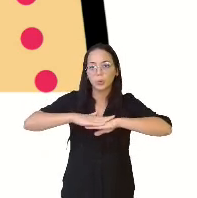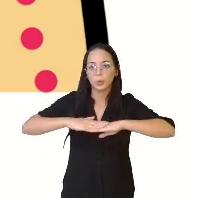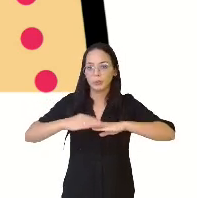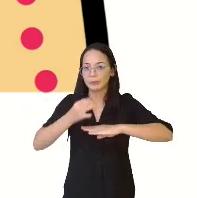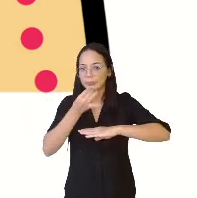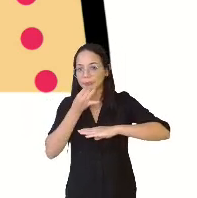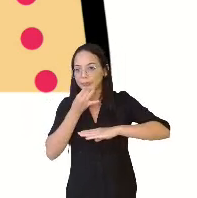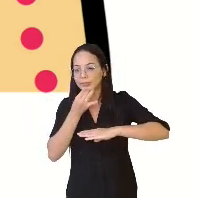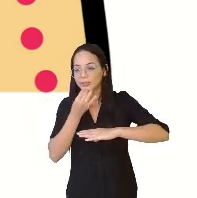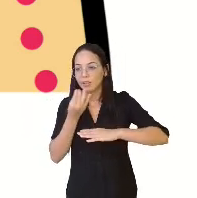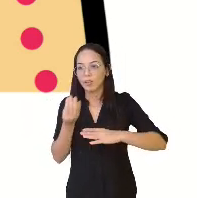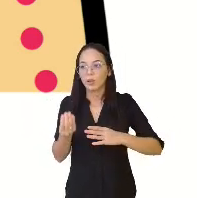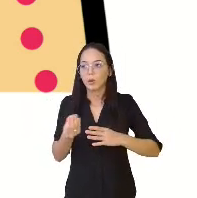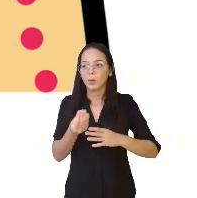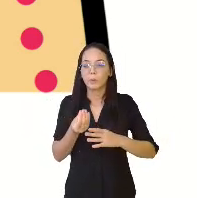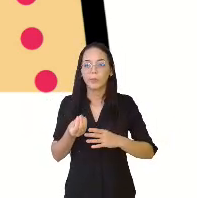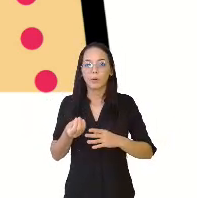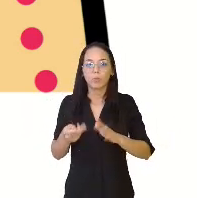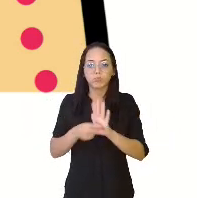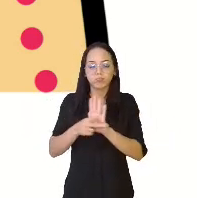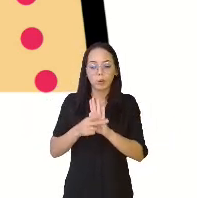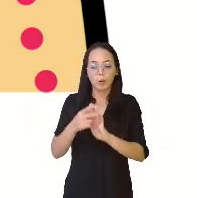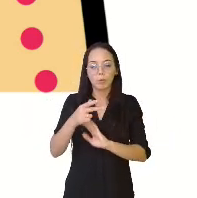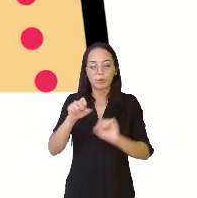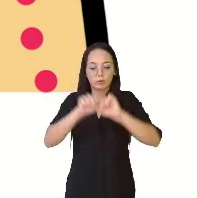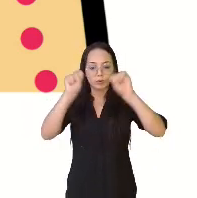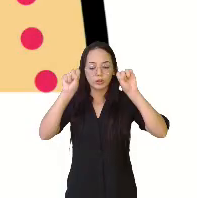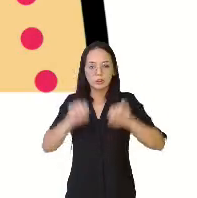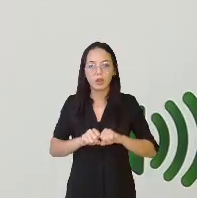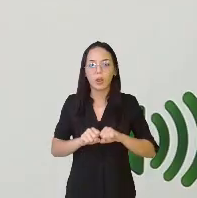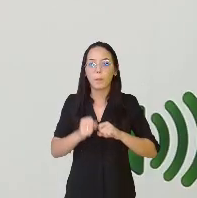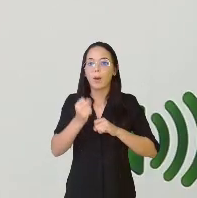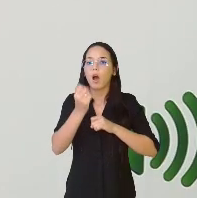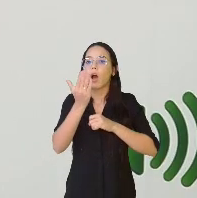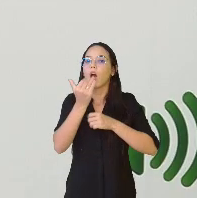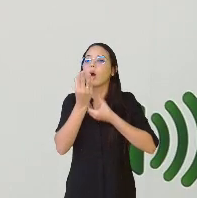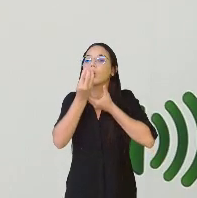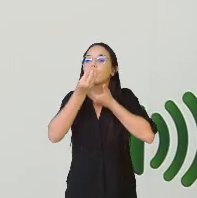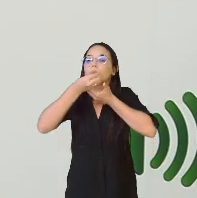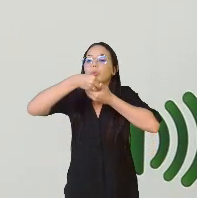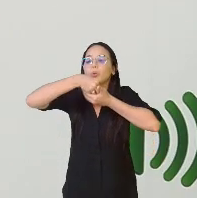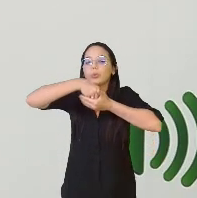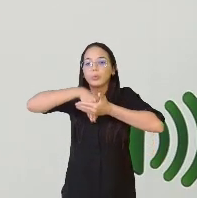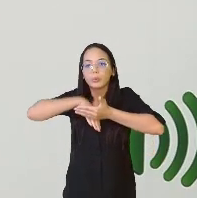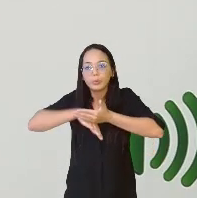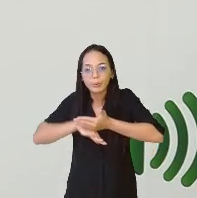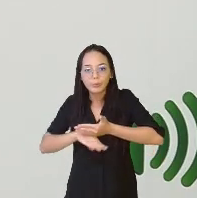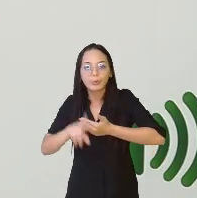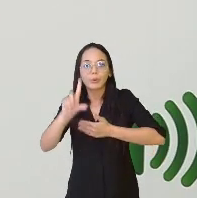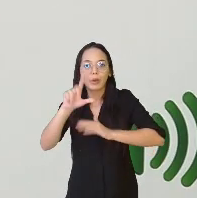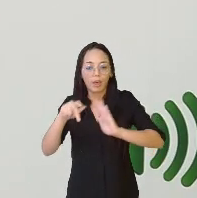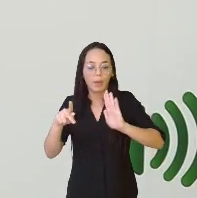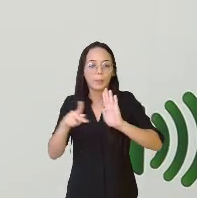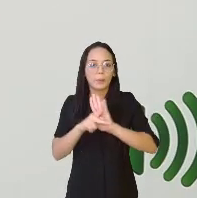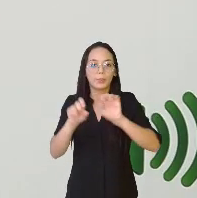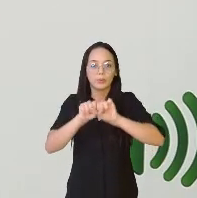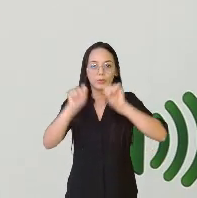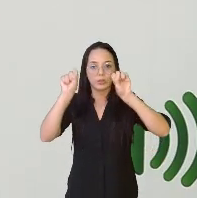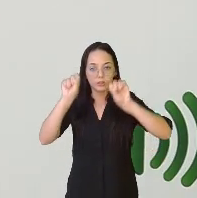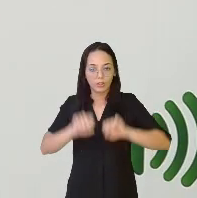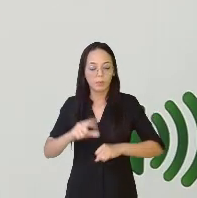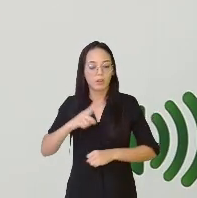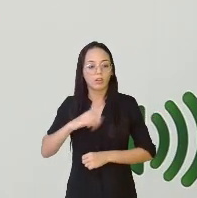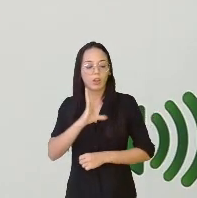localizados, por exemplo, no funcionamento do nosso sistema digestivo, por exemplo. São esses sistemas